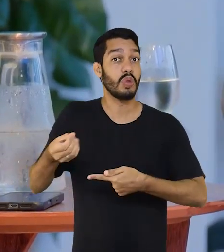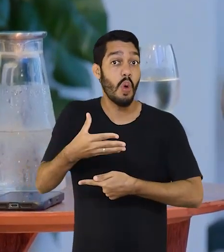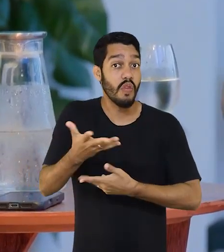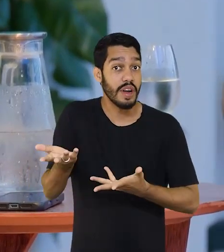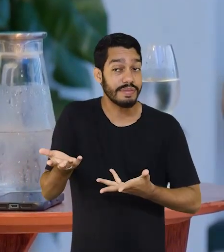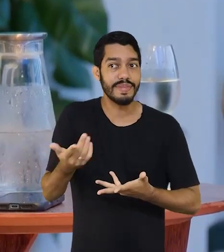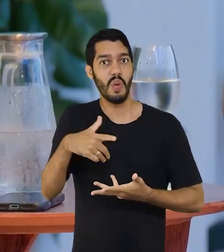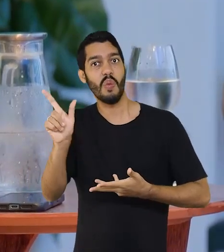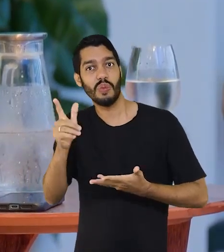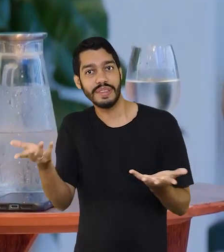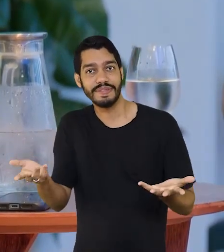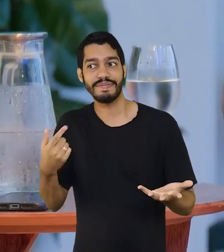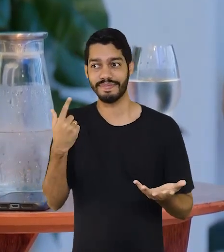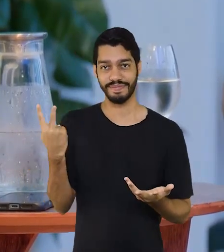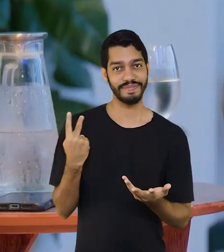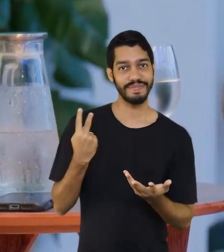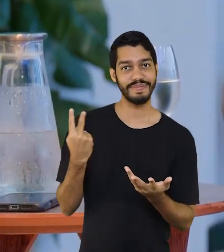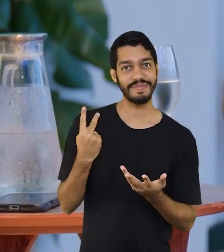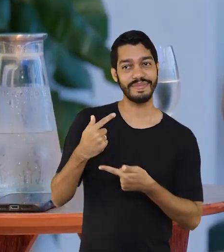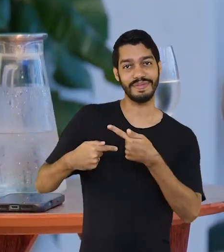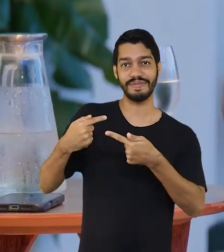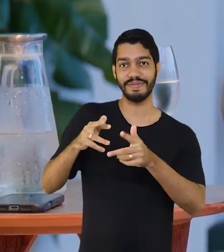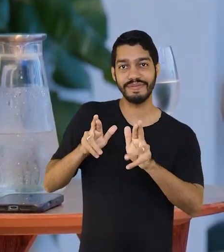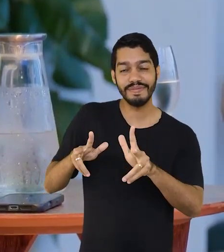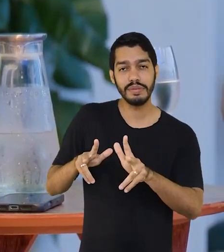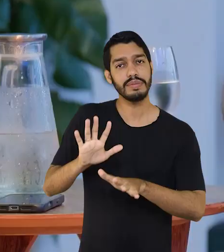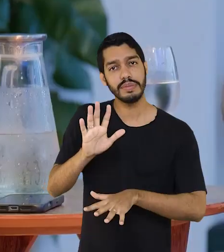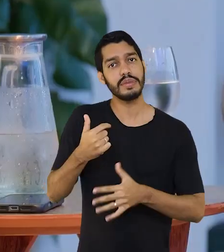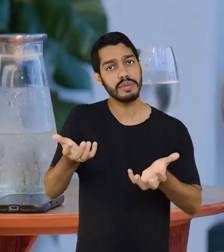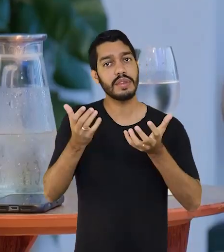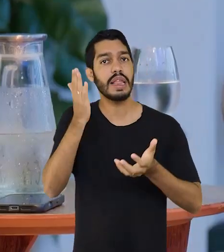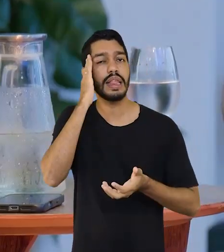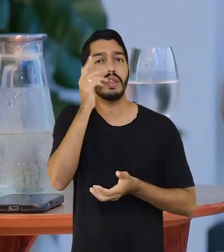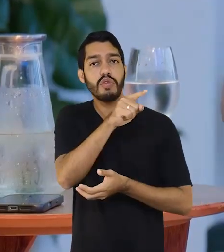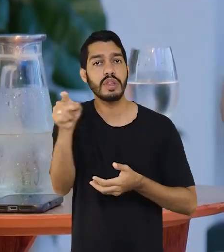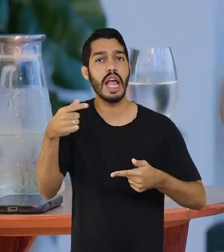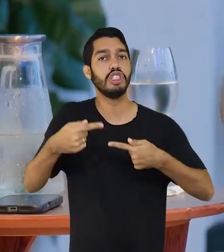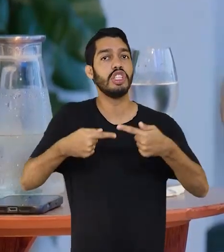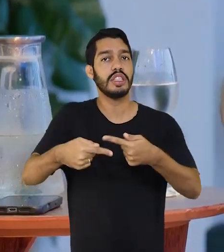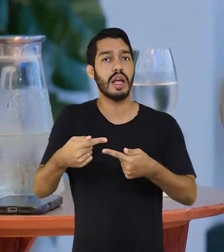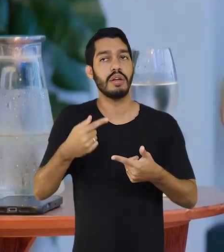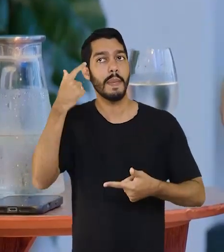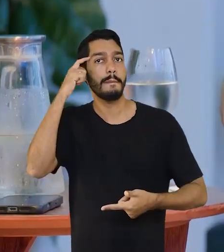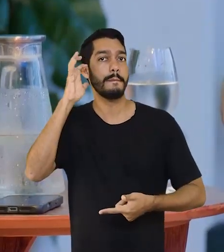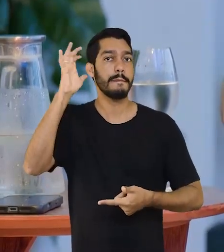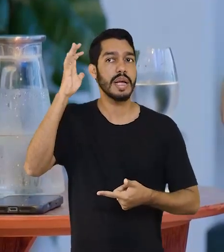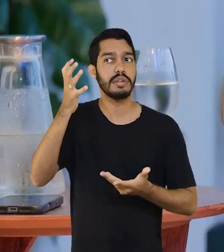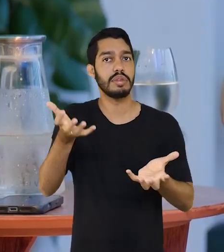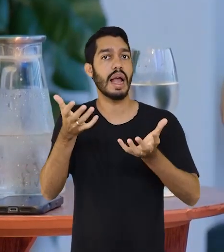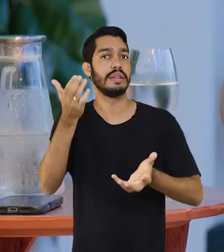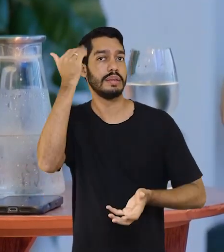geração, o Jean também. E, para mim, é muito relevante entender o que vocês dessa geração querem saber e